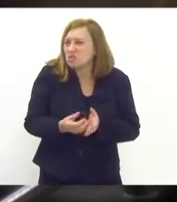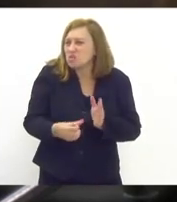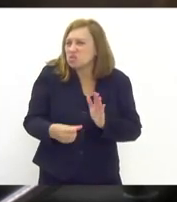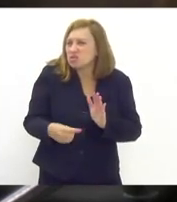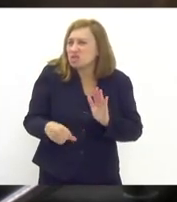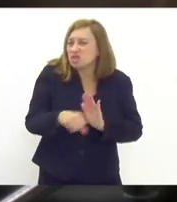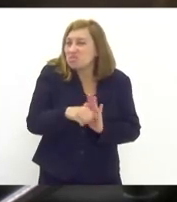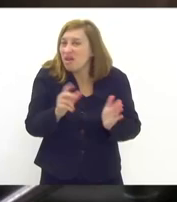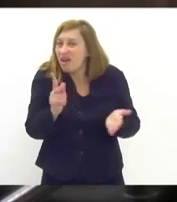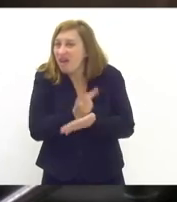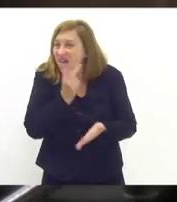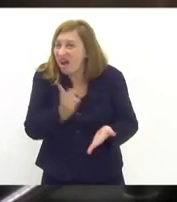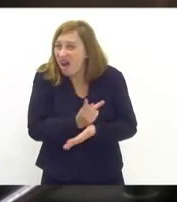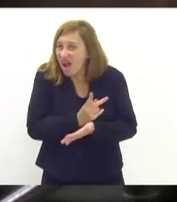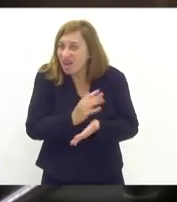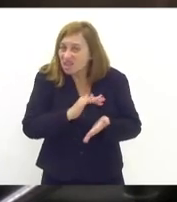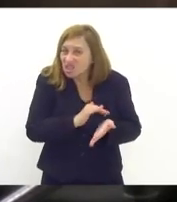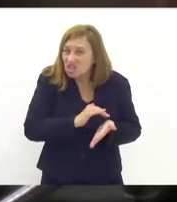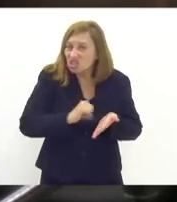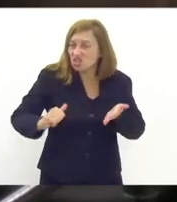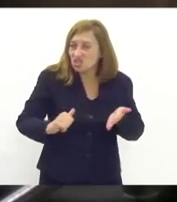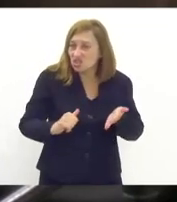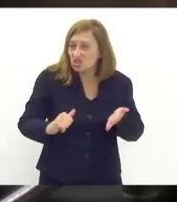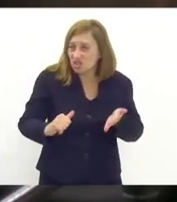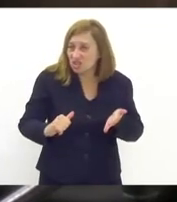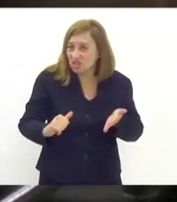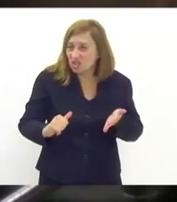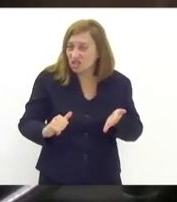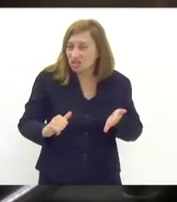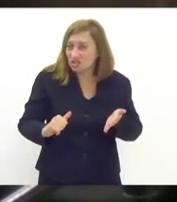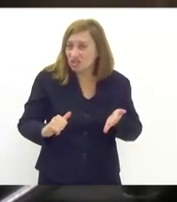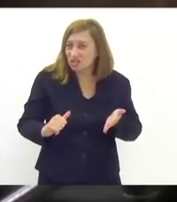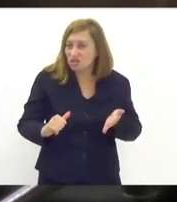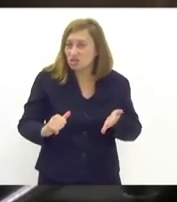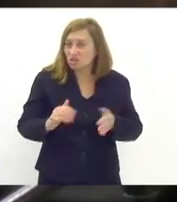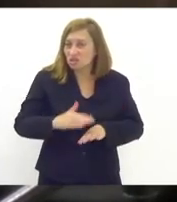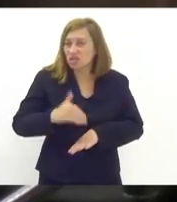que te retira a dignidade, é um negócio que marca a